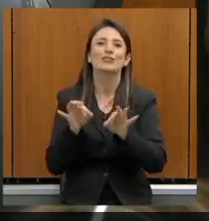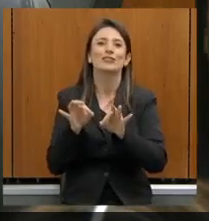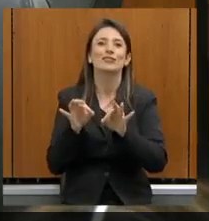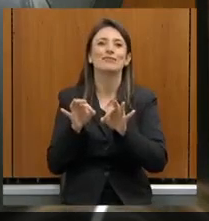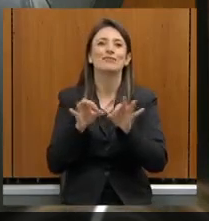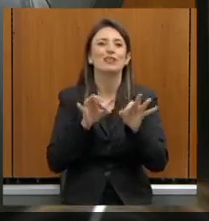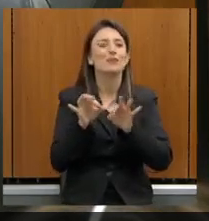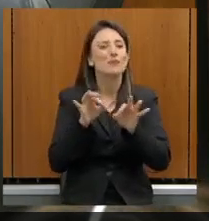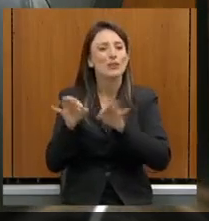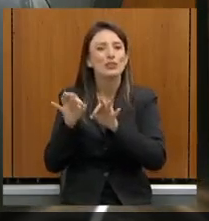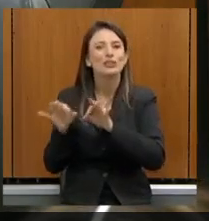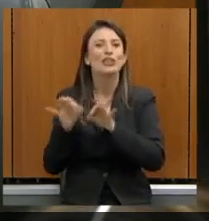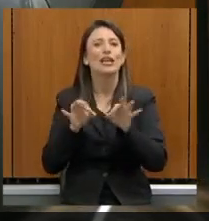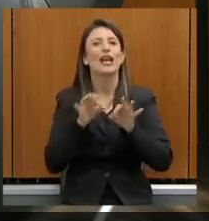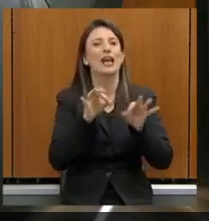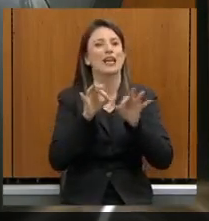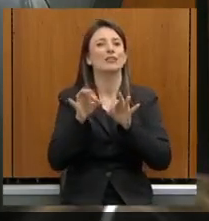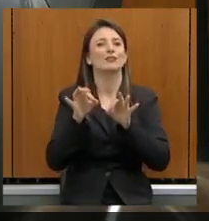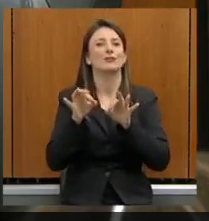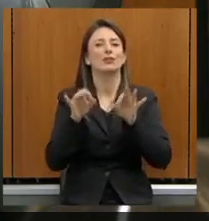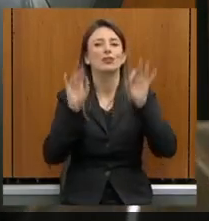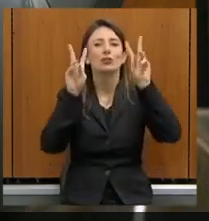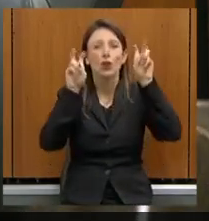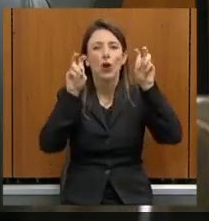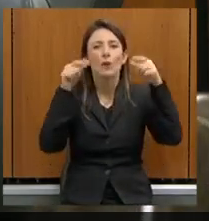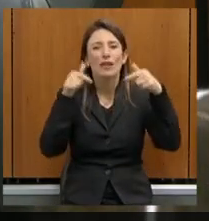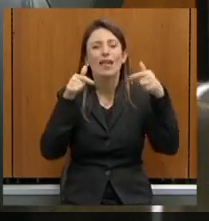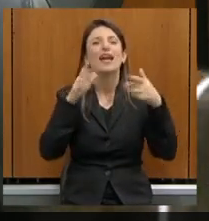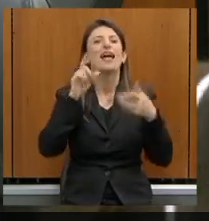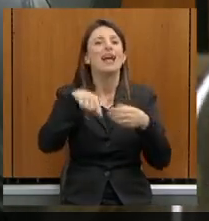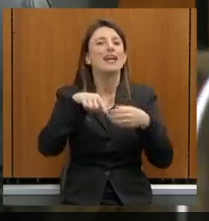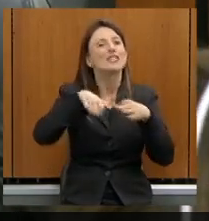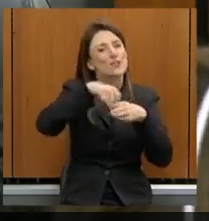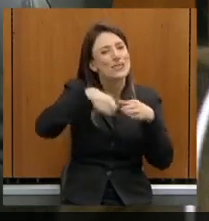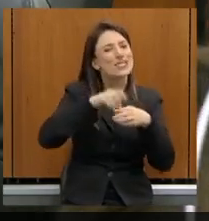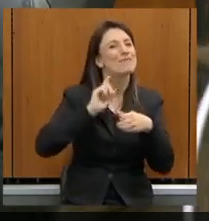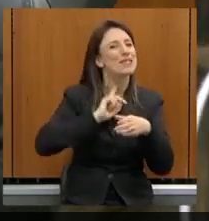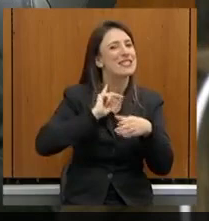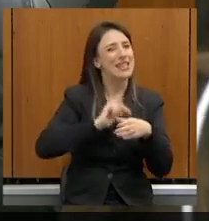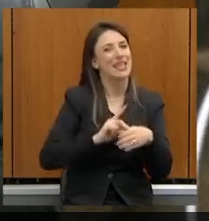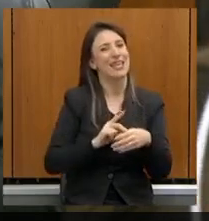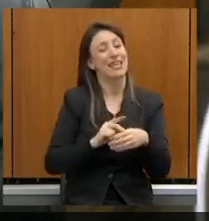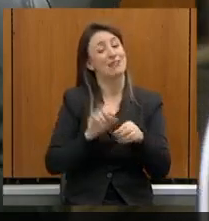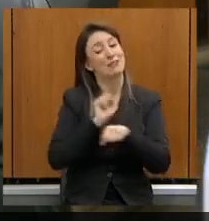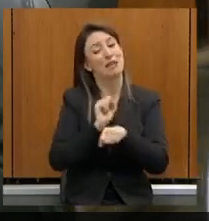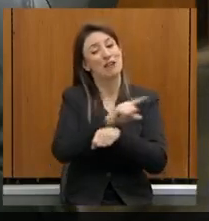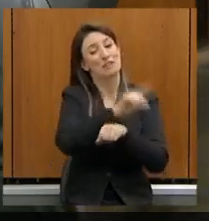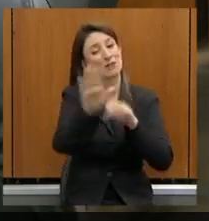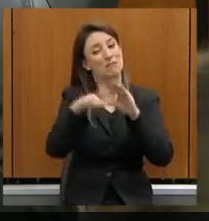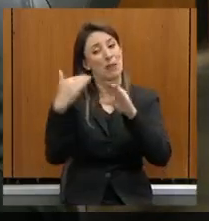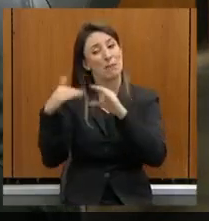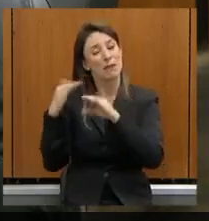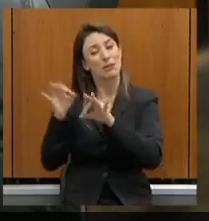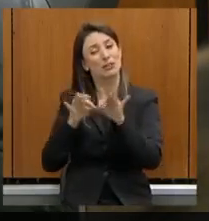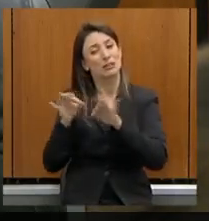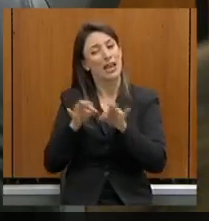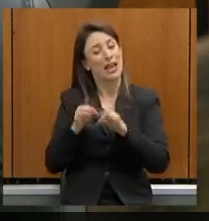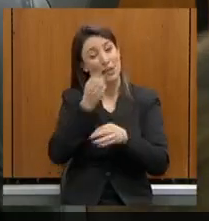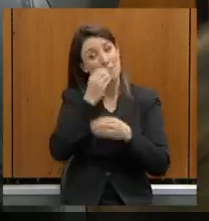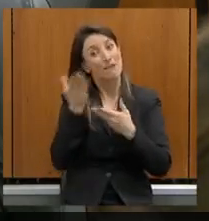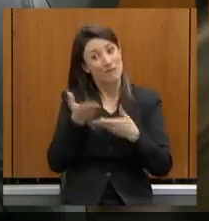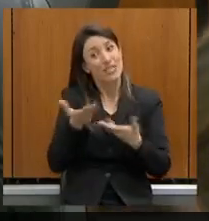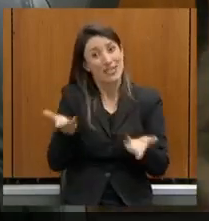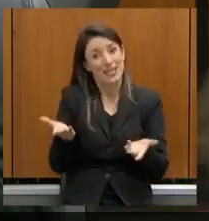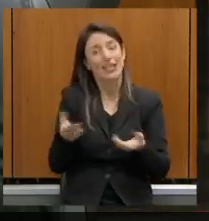venham sobre a cozinha mineira, que serão muito bem-vindos, sejam eles às festas típicas das cidades,